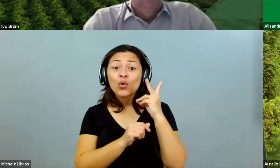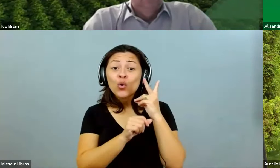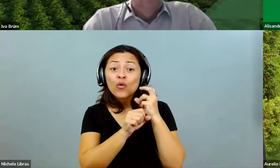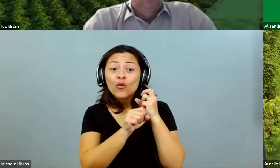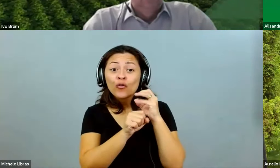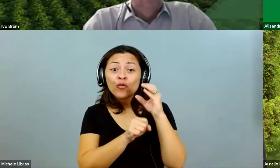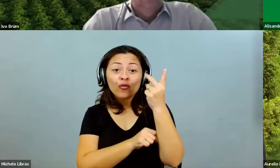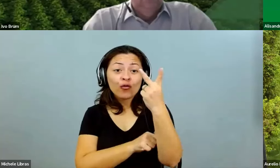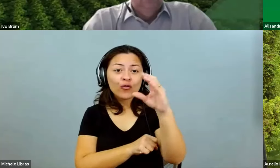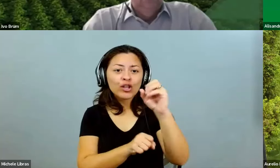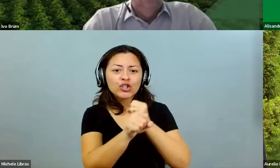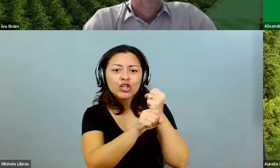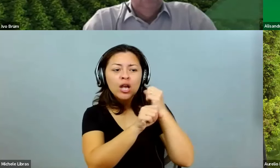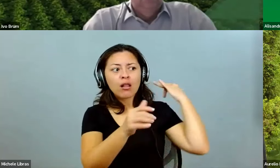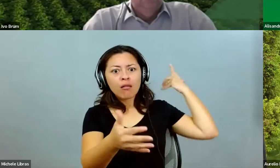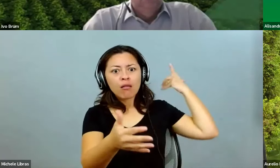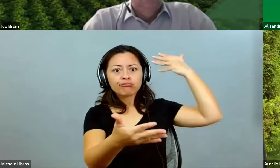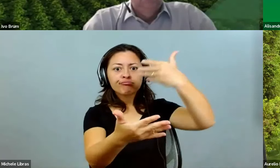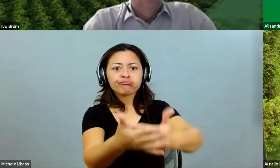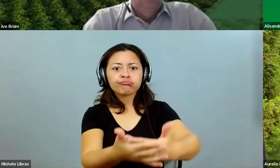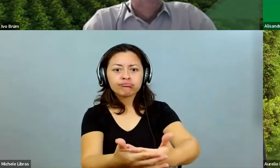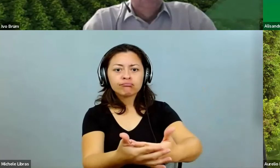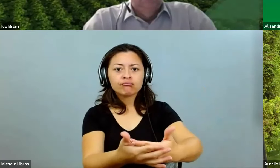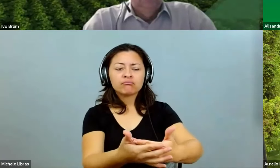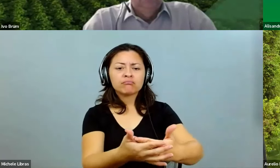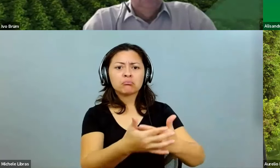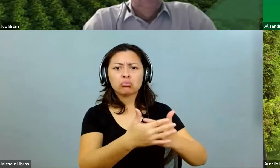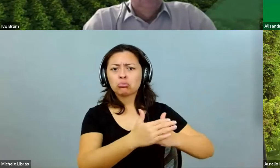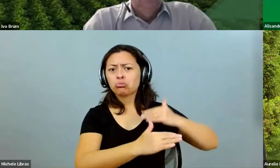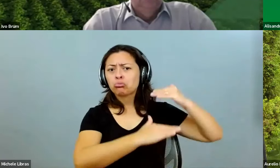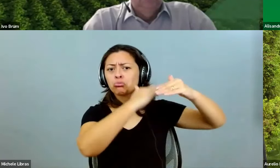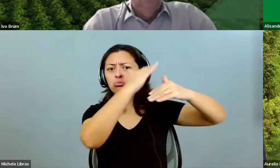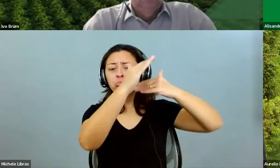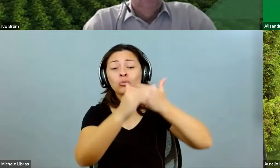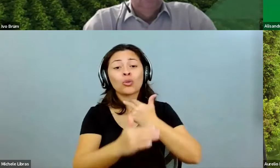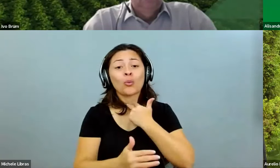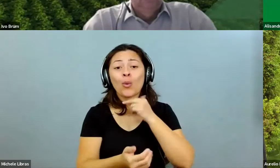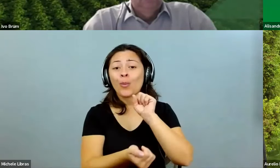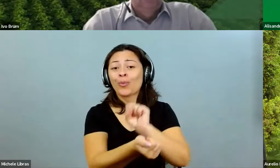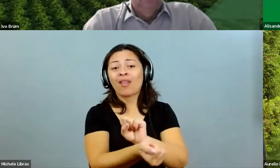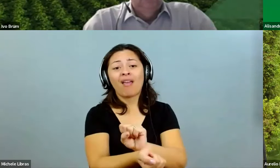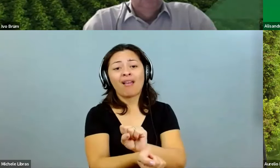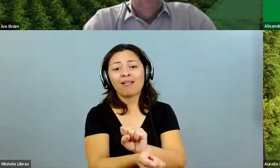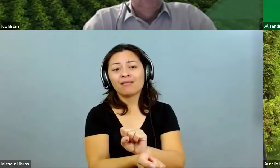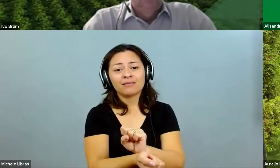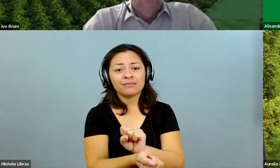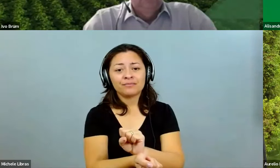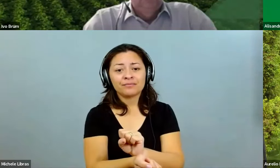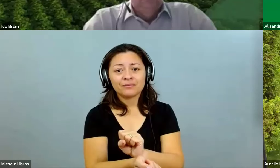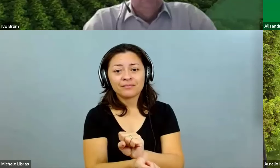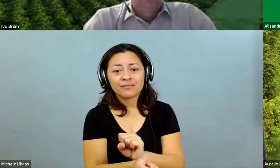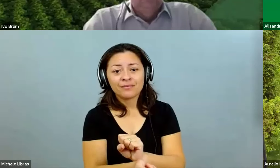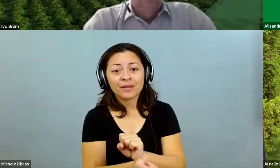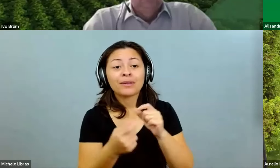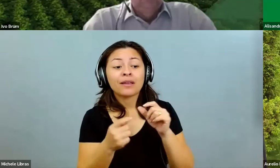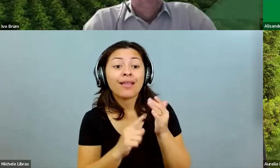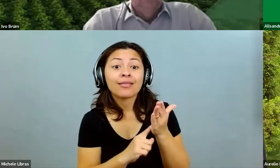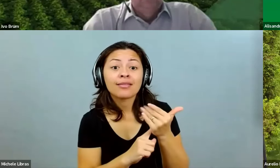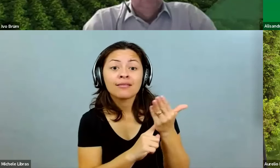25 anos né evoluiu muito mas nós não podemos parar no tempo agora nós temos que evoluir muito em